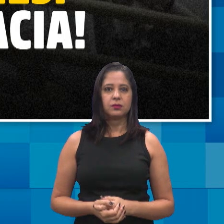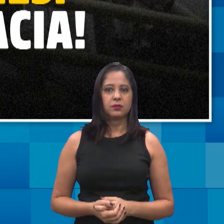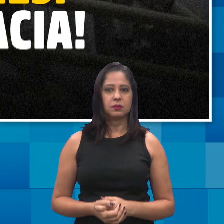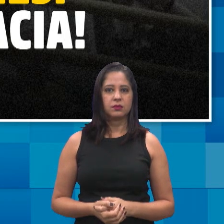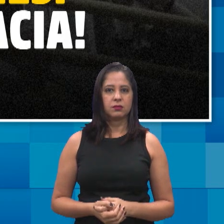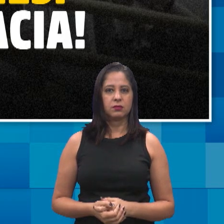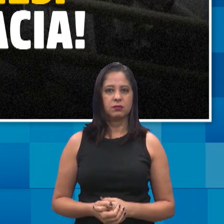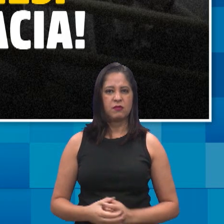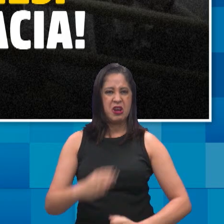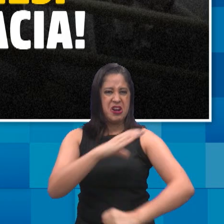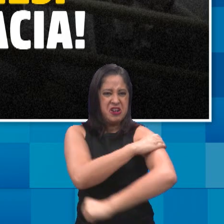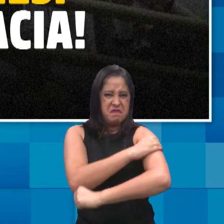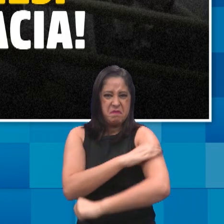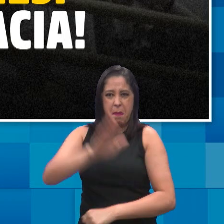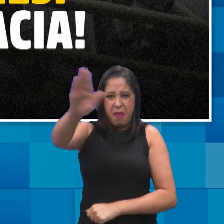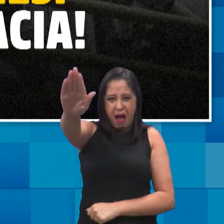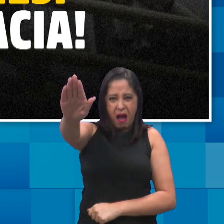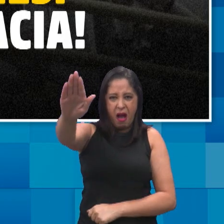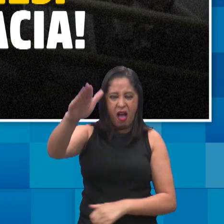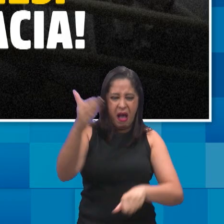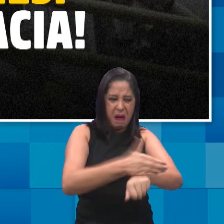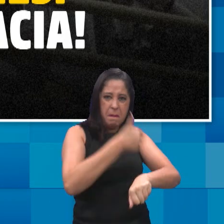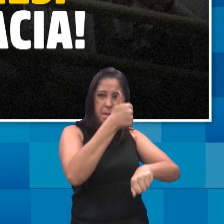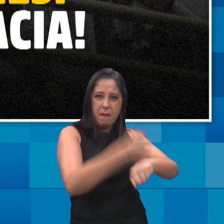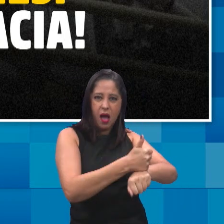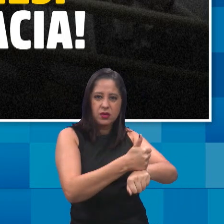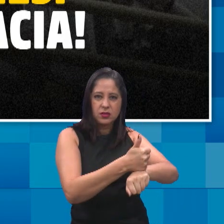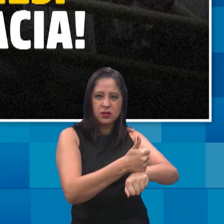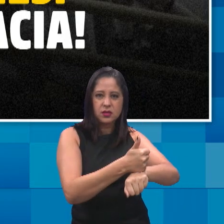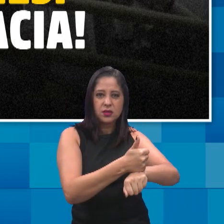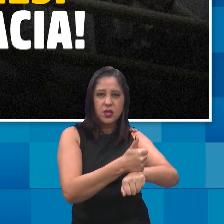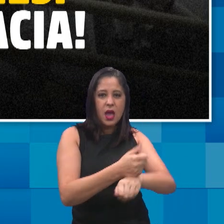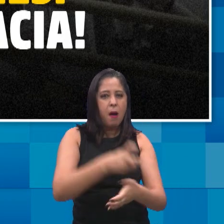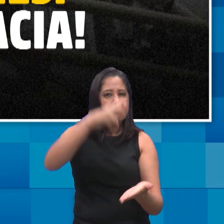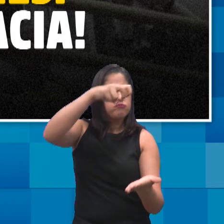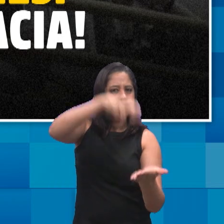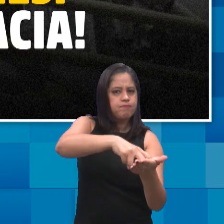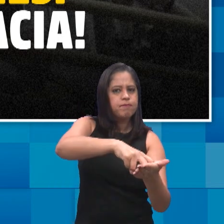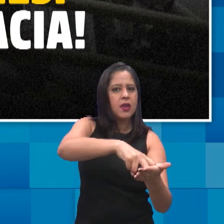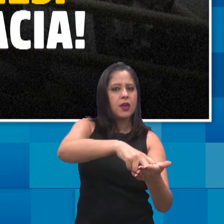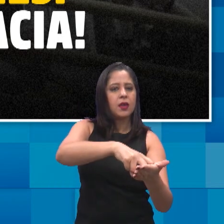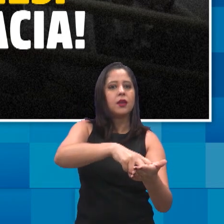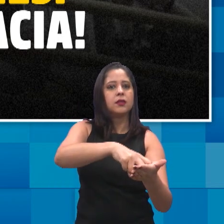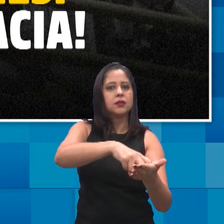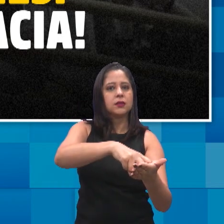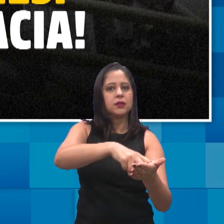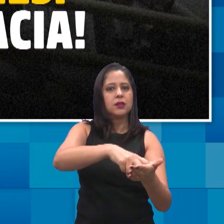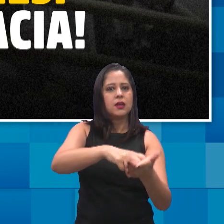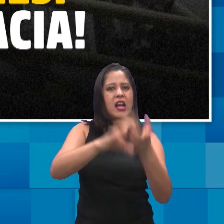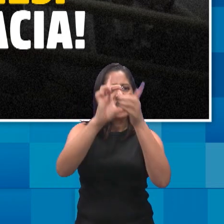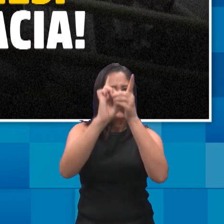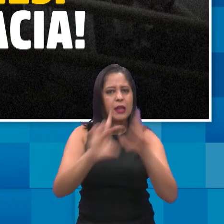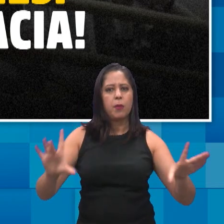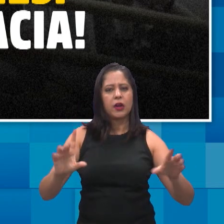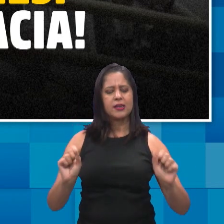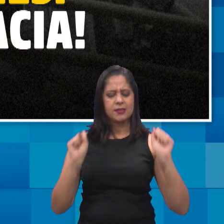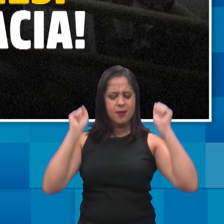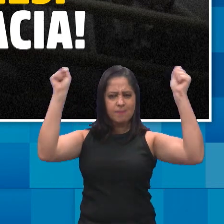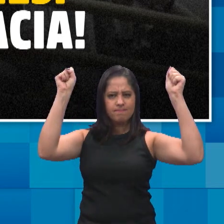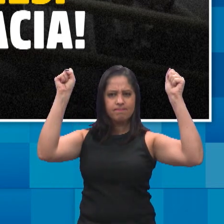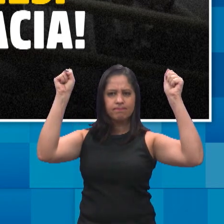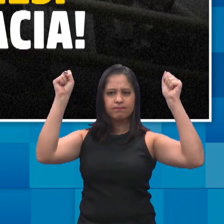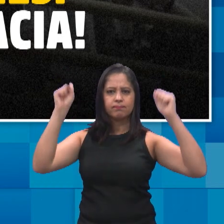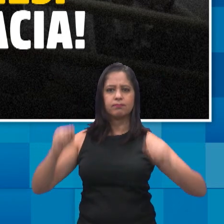Fascistas, golpistas, não ficarão impunes. Viva a